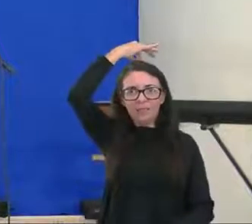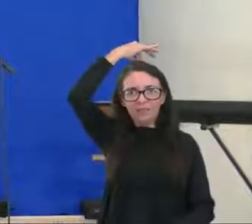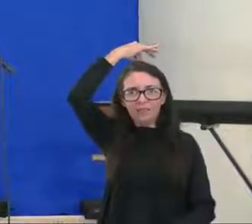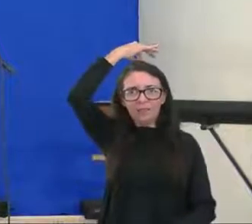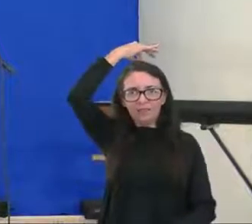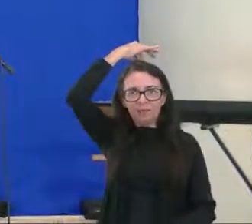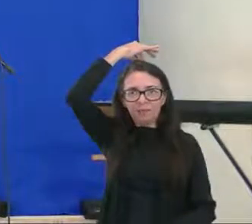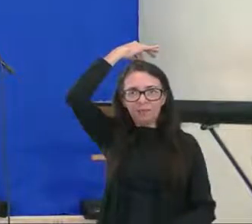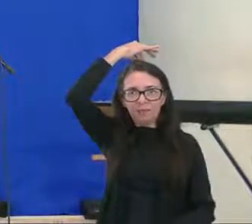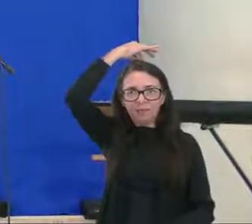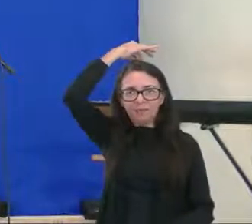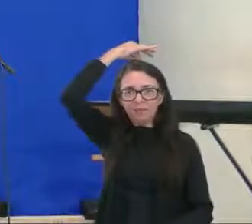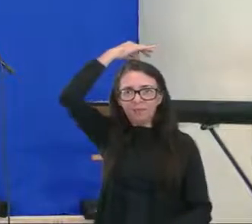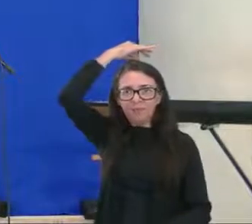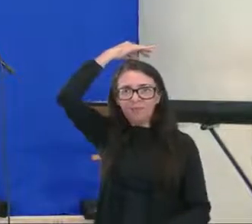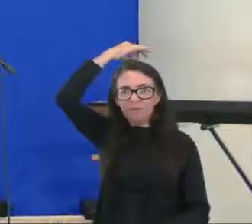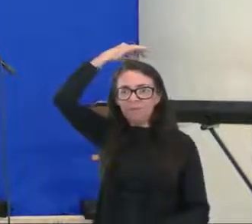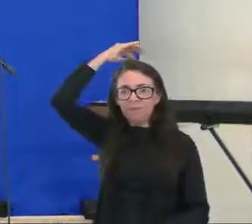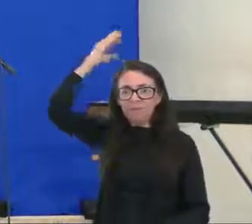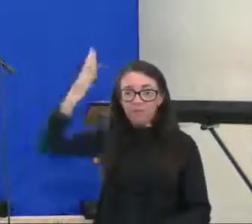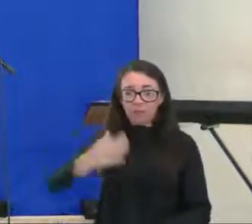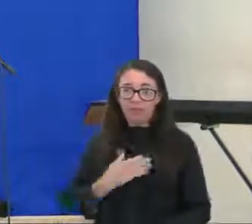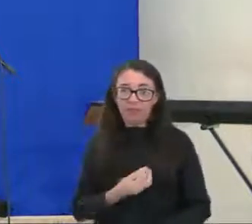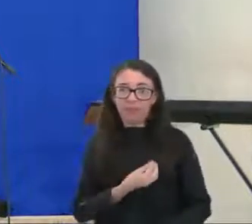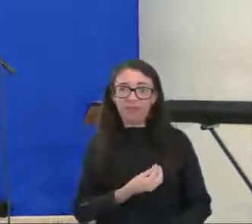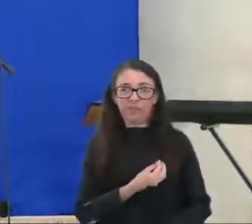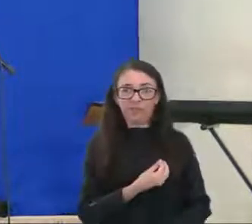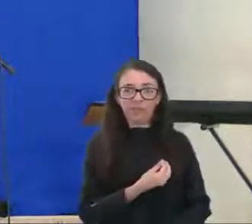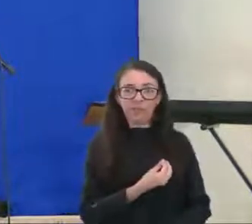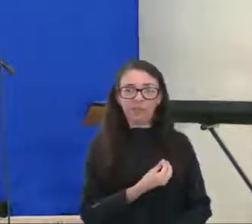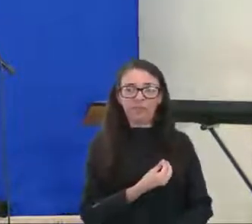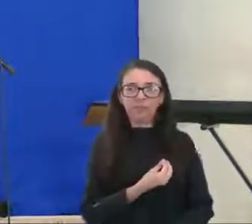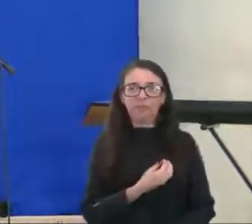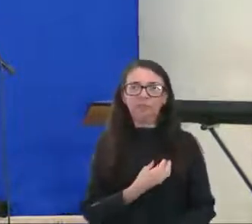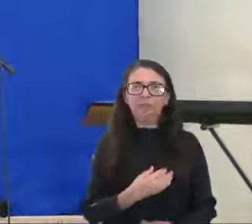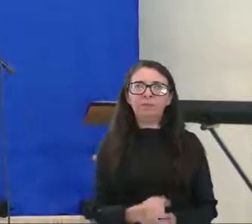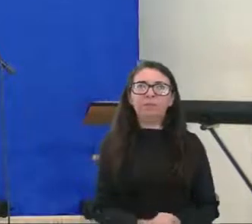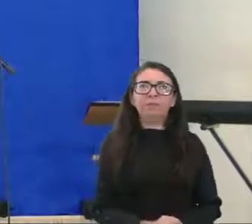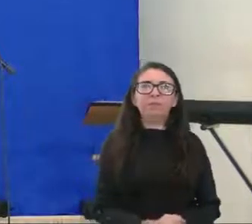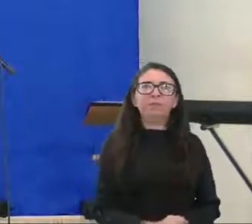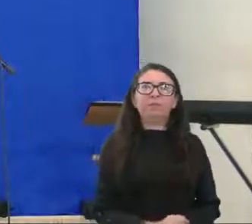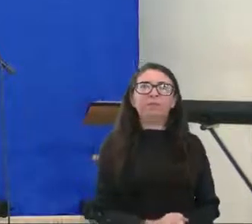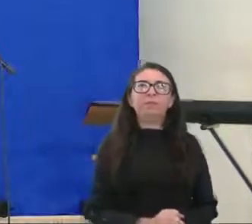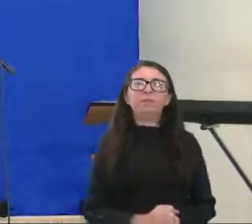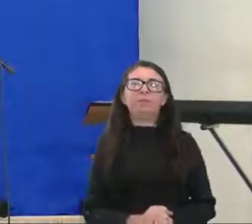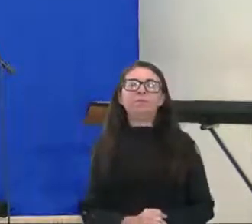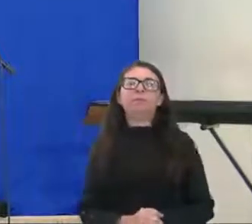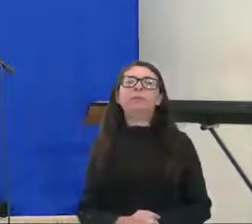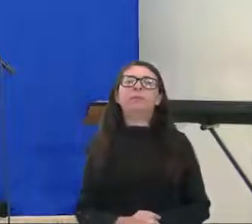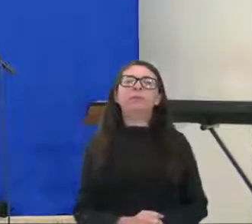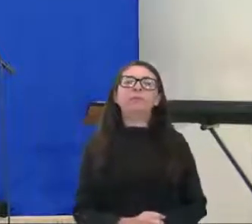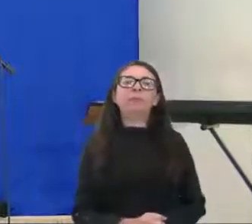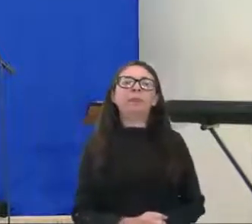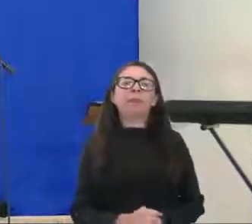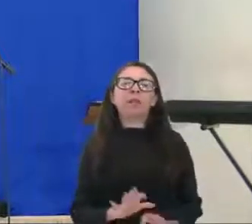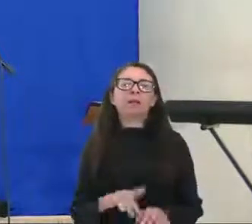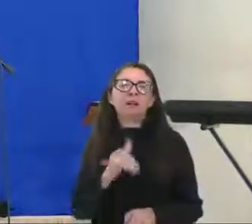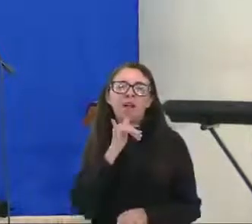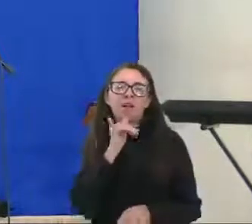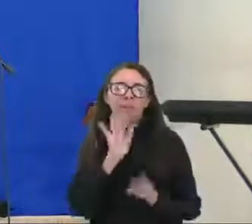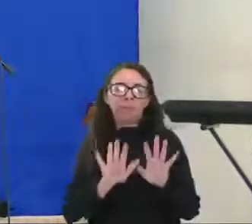Vamos falar um pouquinho dos dons espirituais agora, né? Quando os membros de uma igreja começam a considerar os